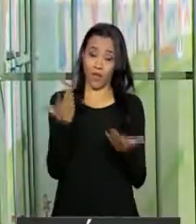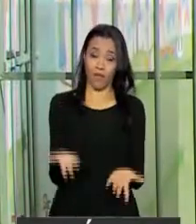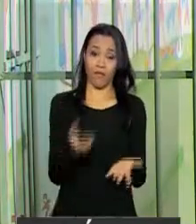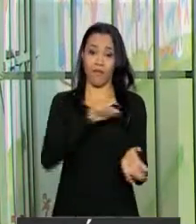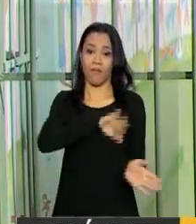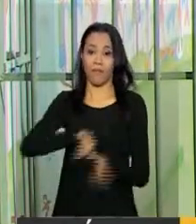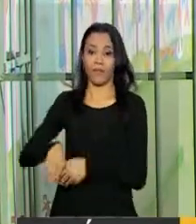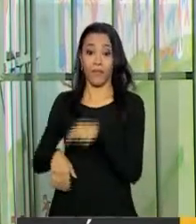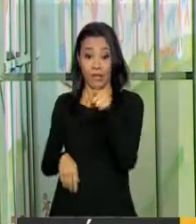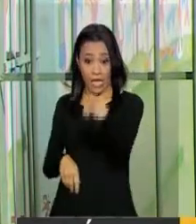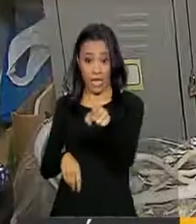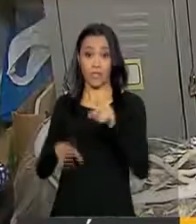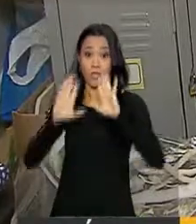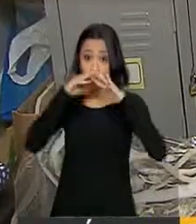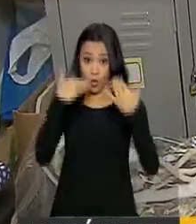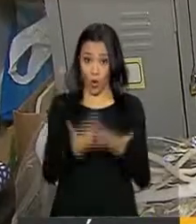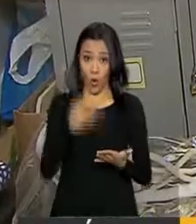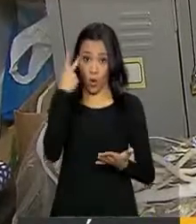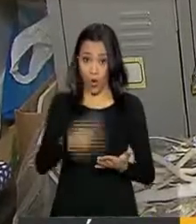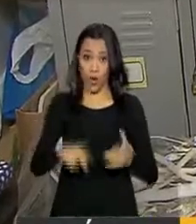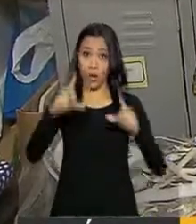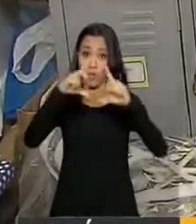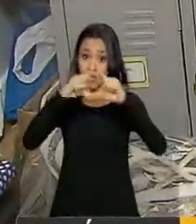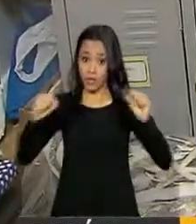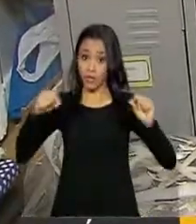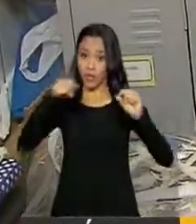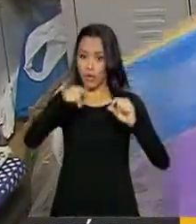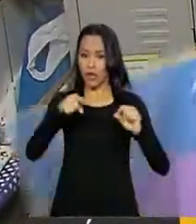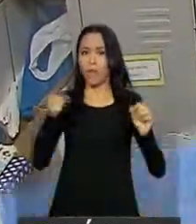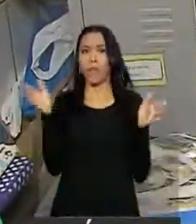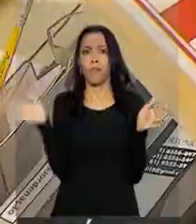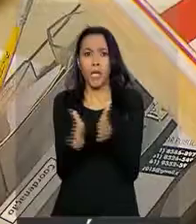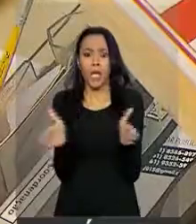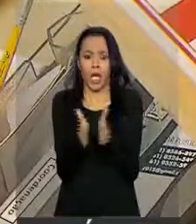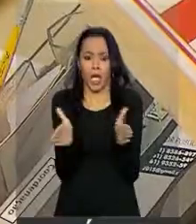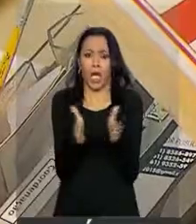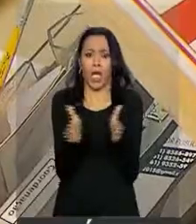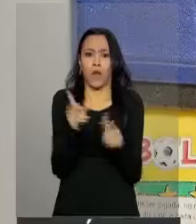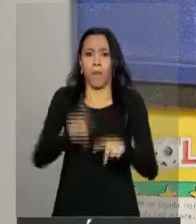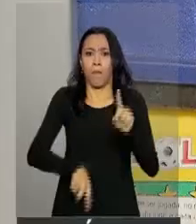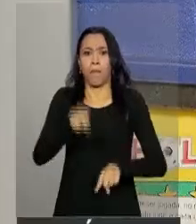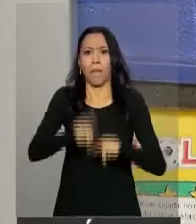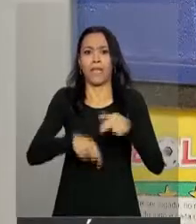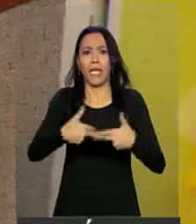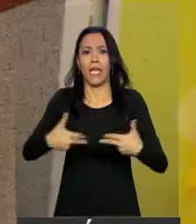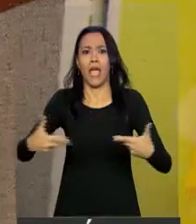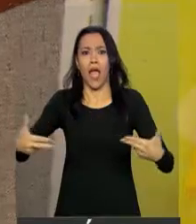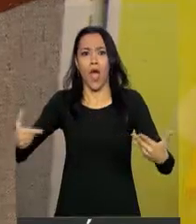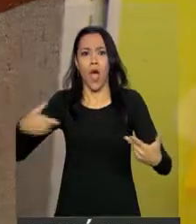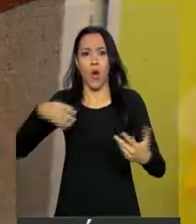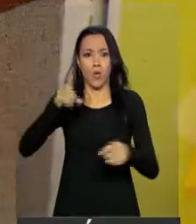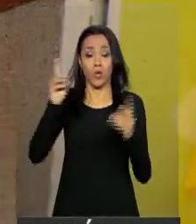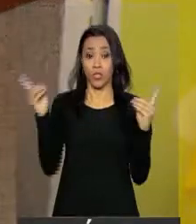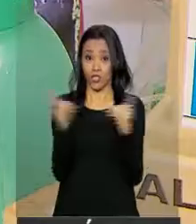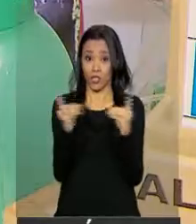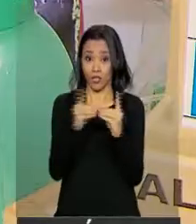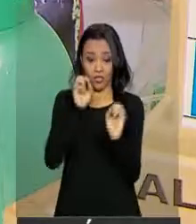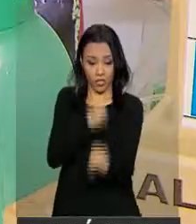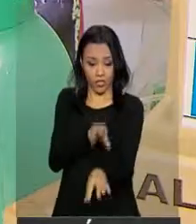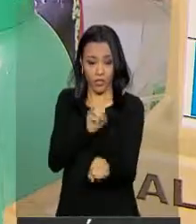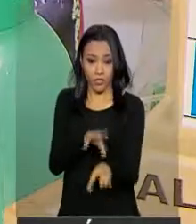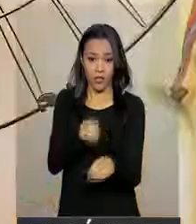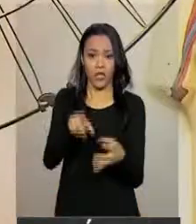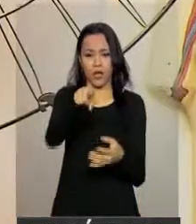Nesta escola do Distrito Federal, o armário ficou pequeno para a quantidade de material pedagógico. Quebra-cabeças, alfabeto